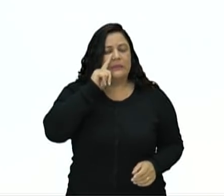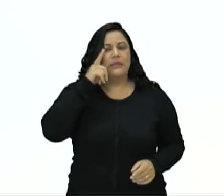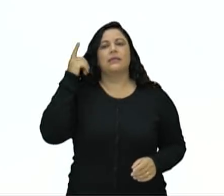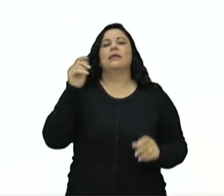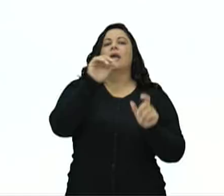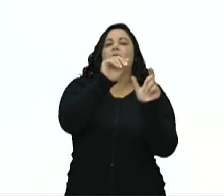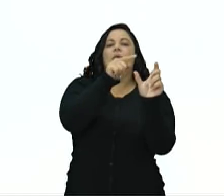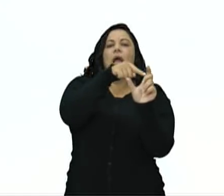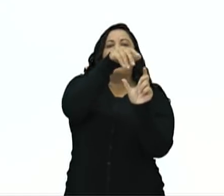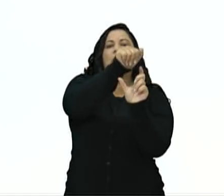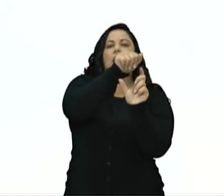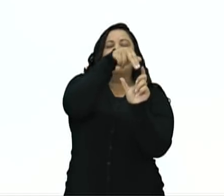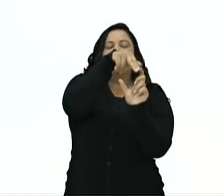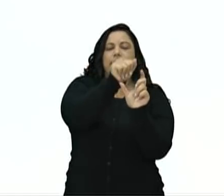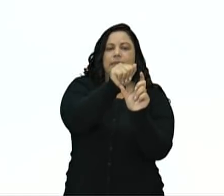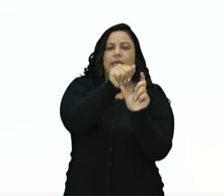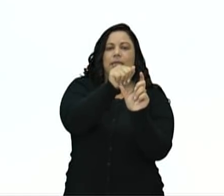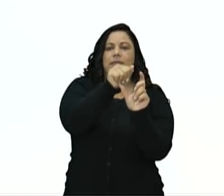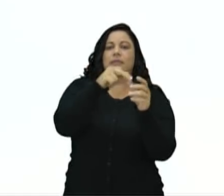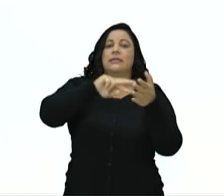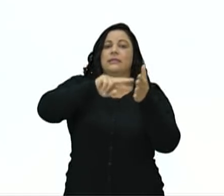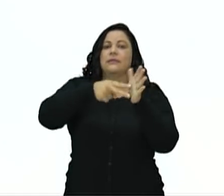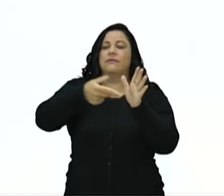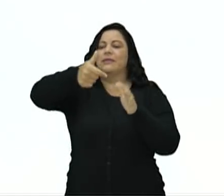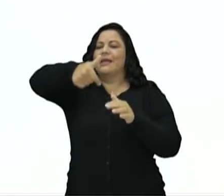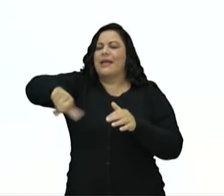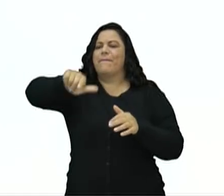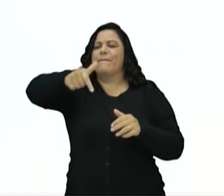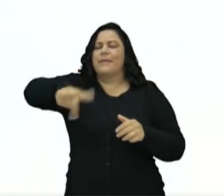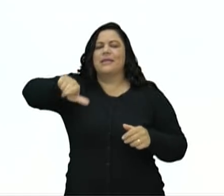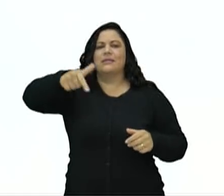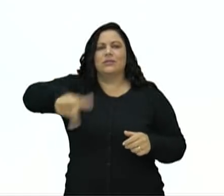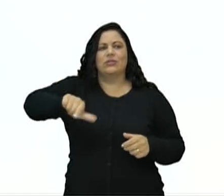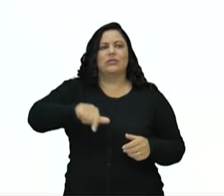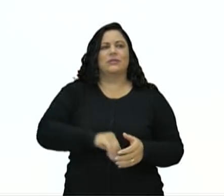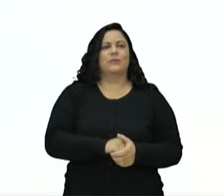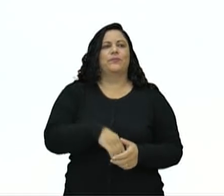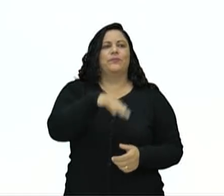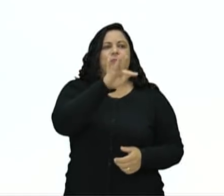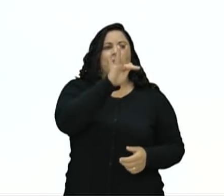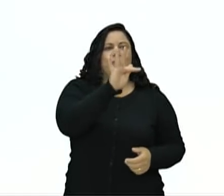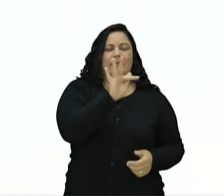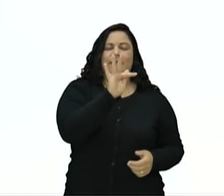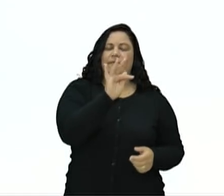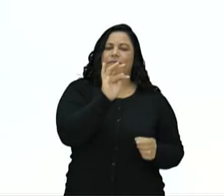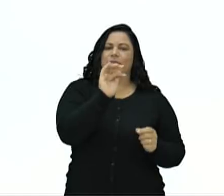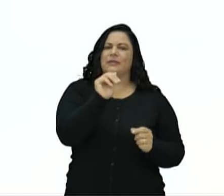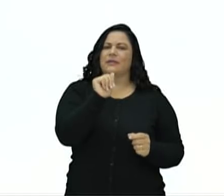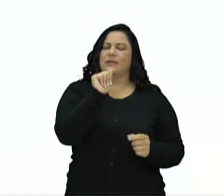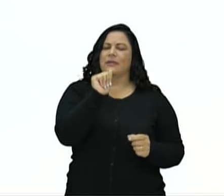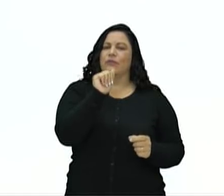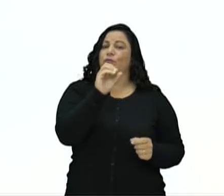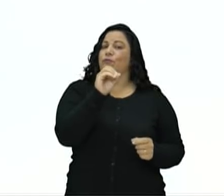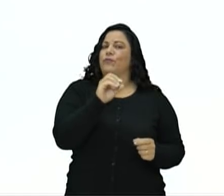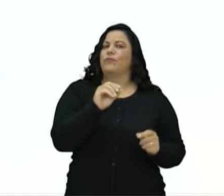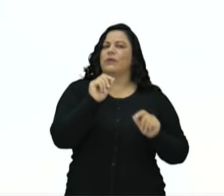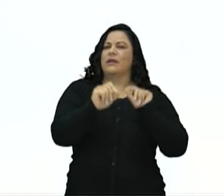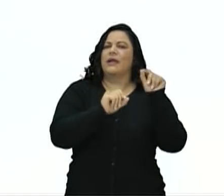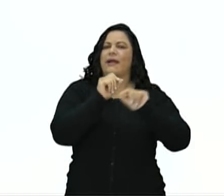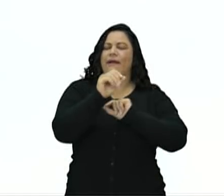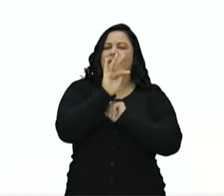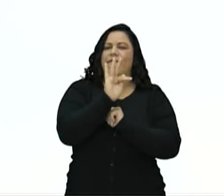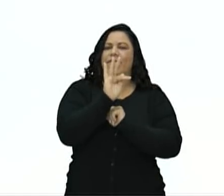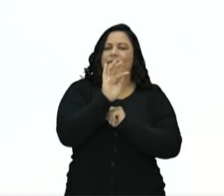ana significa repetição e fero, ação de suportar ou a ação de manter. A palavra